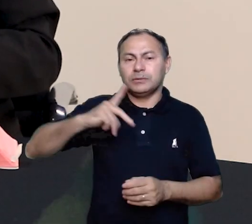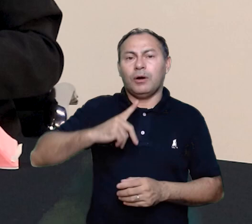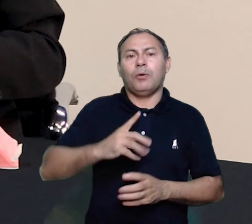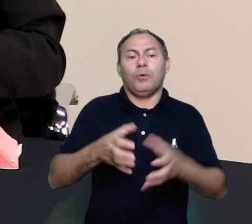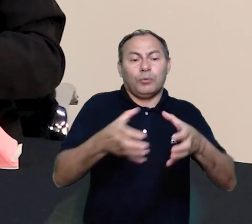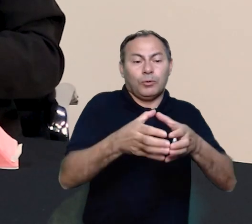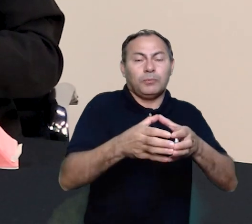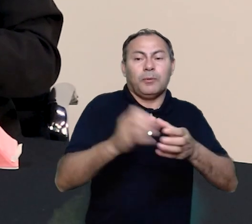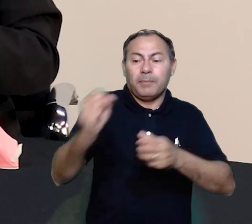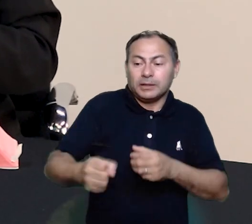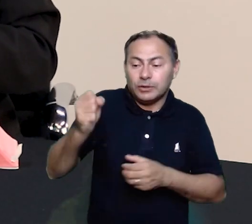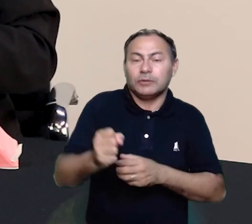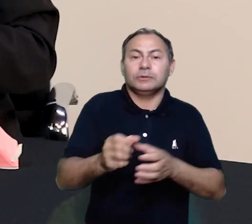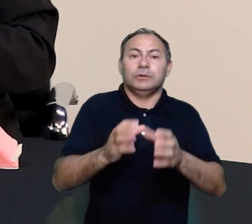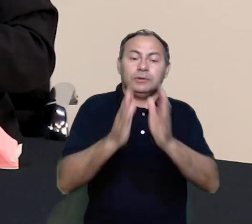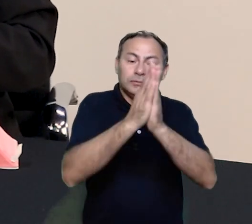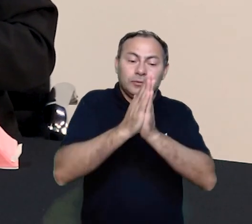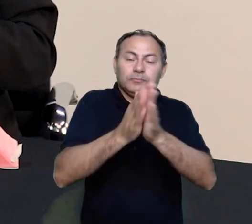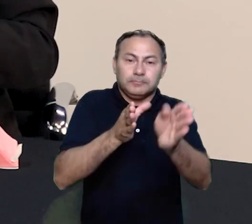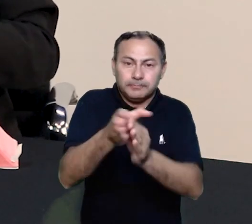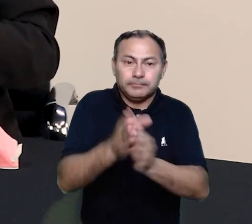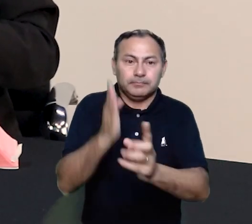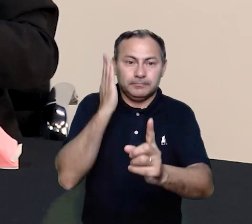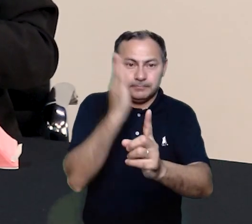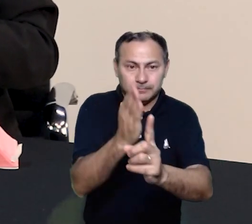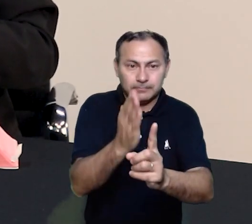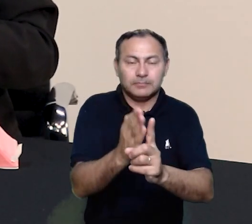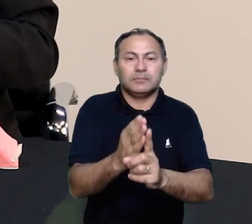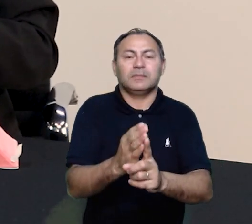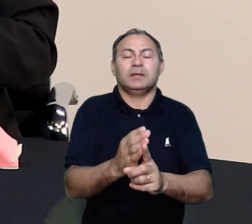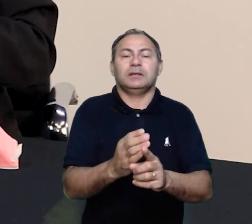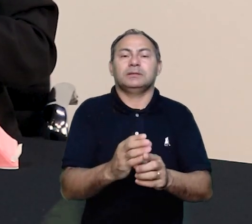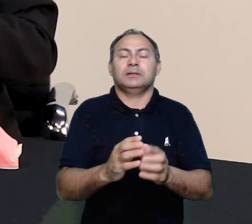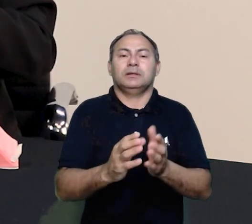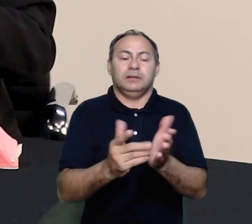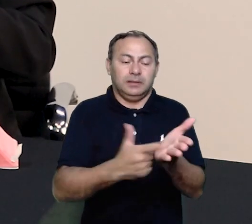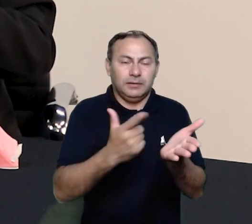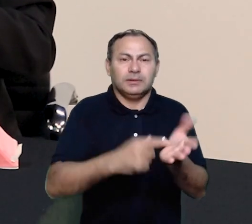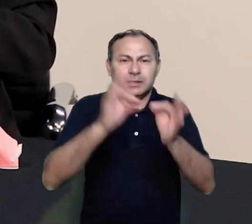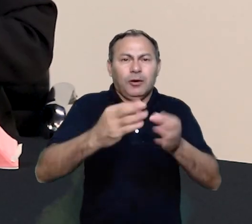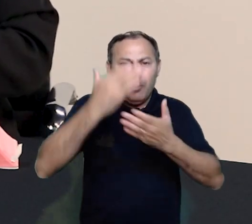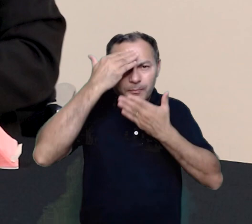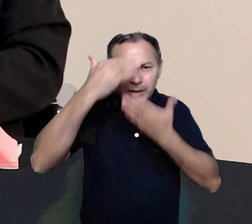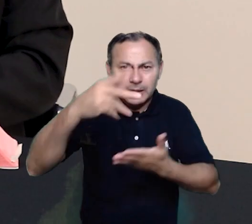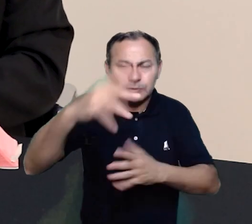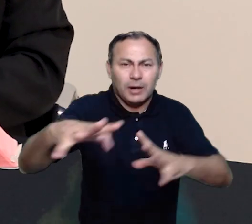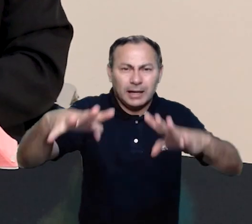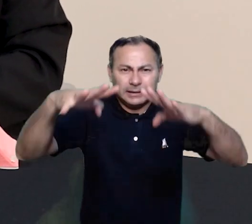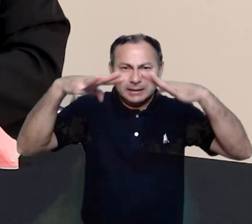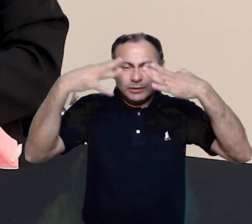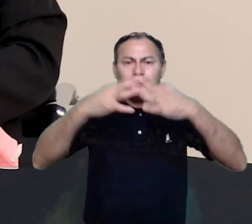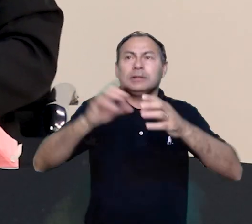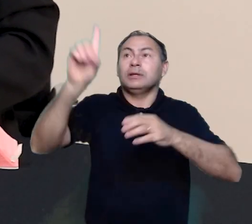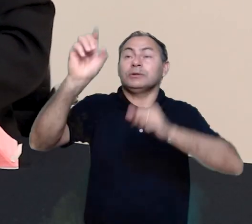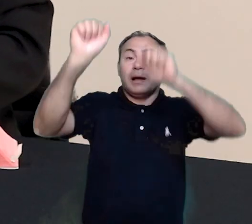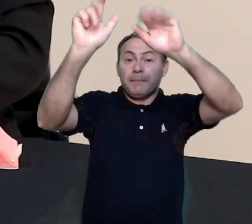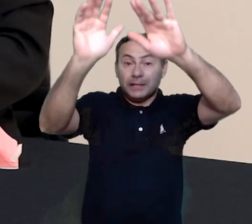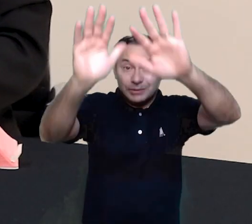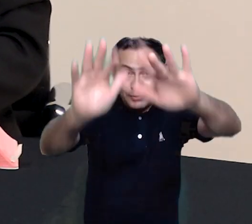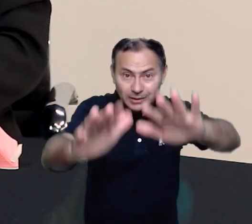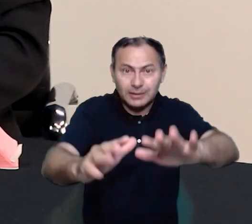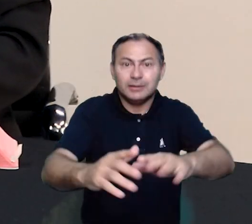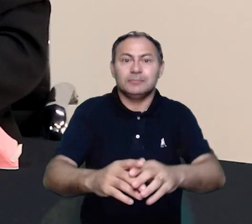grupo pastoral de oração de Formação diretamente desse subsídio Obrigado pela sua atenção que Deus te